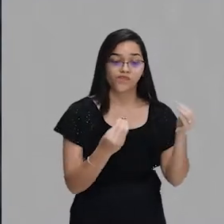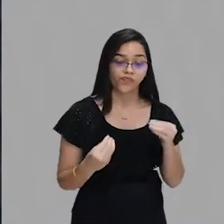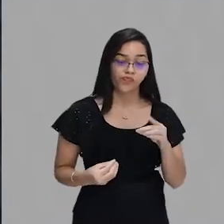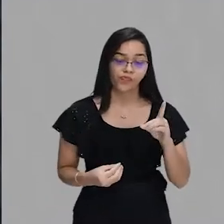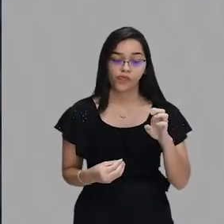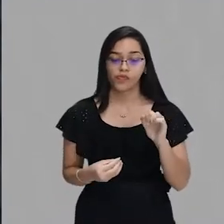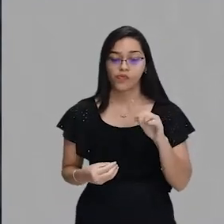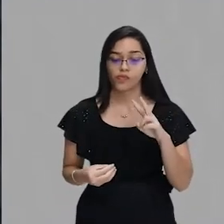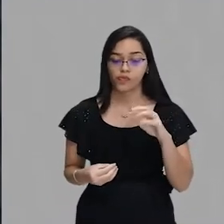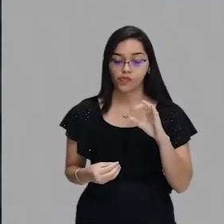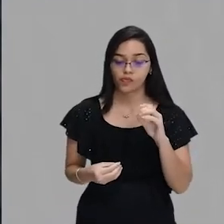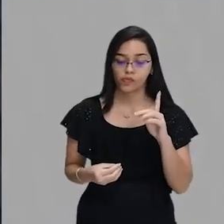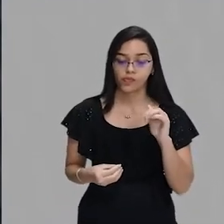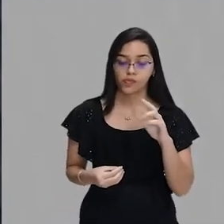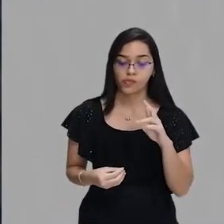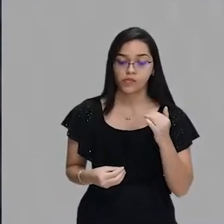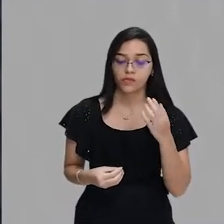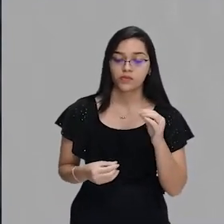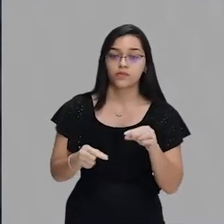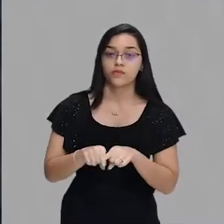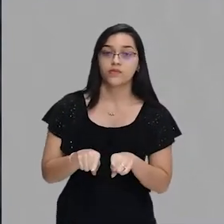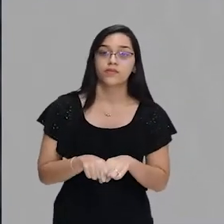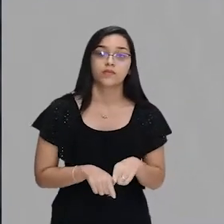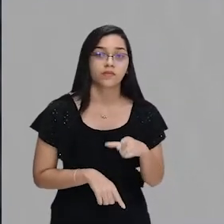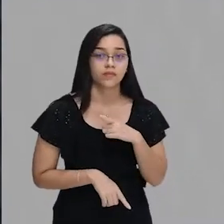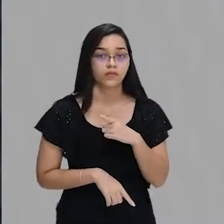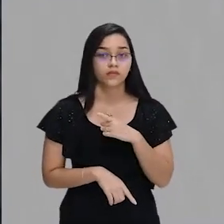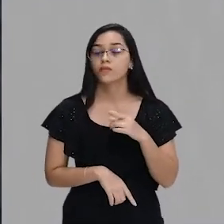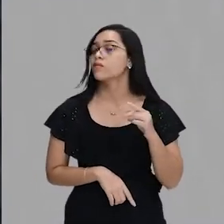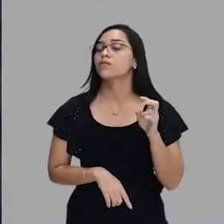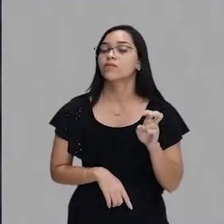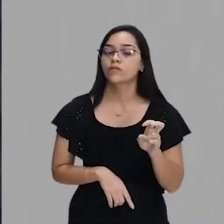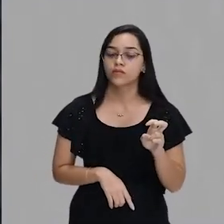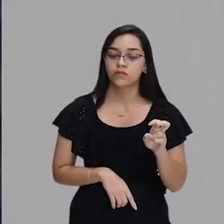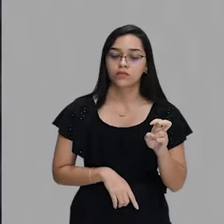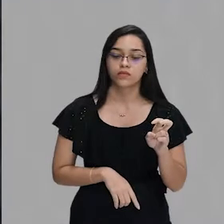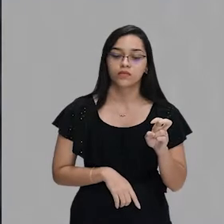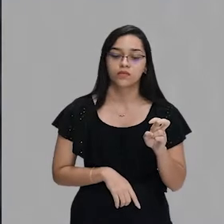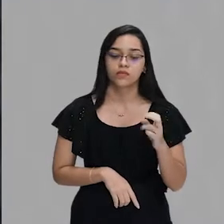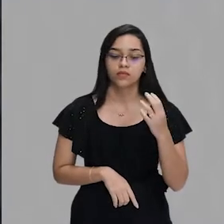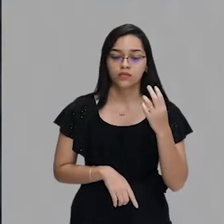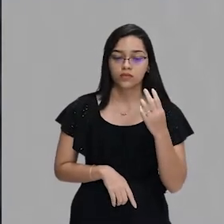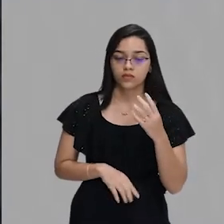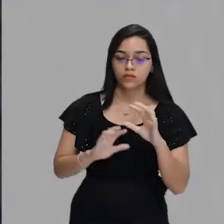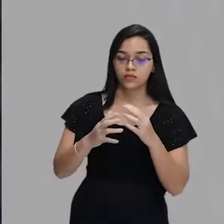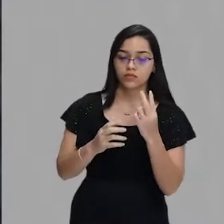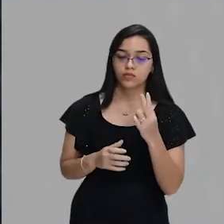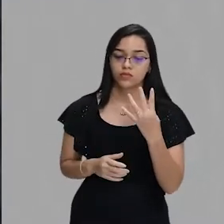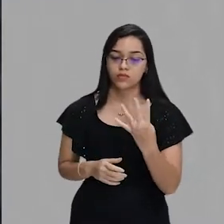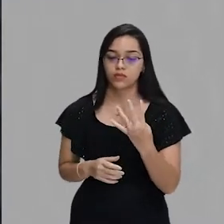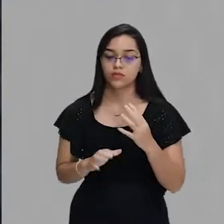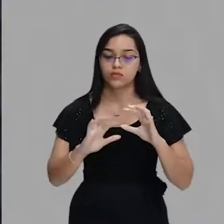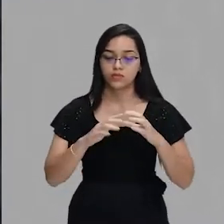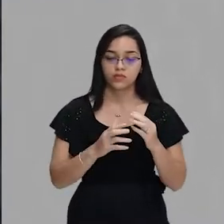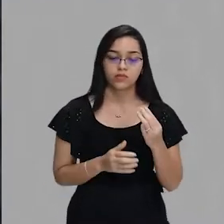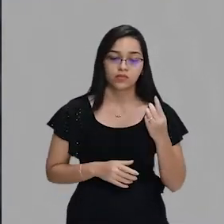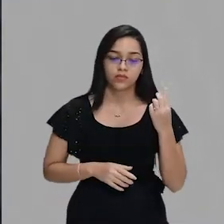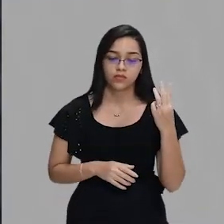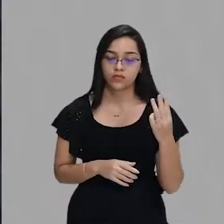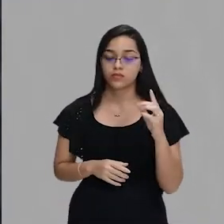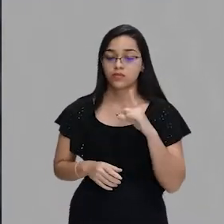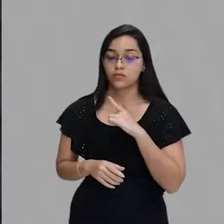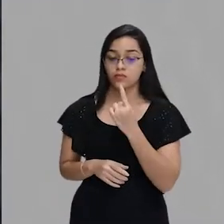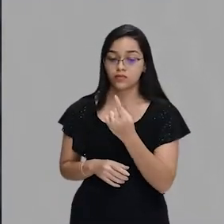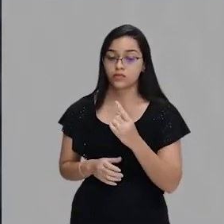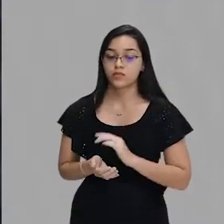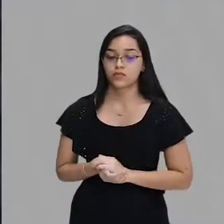desvio padrão. Tá? A equipe 1 teve 5 de desvio padrão, a equipe 2 teve 4 de desvio padrão, a equipe 3